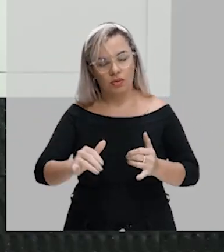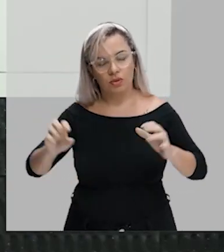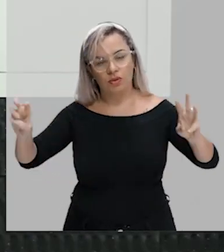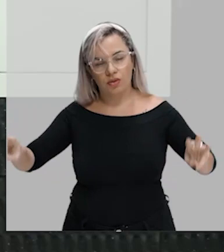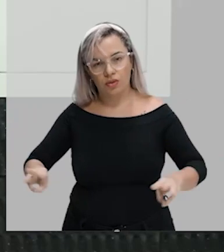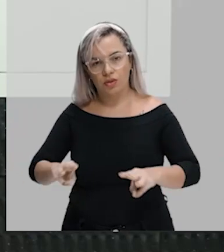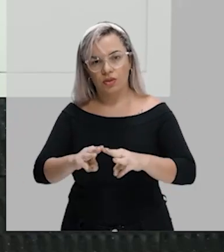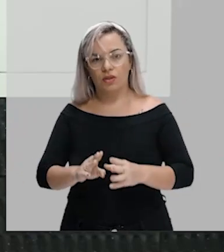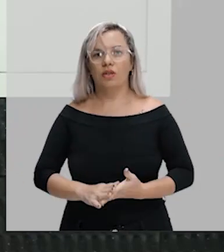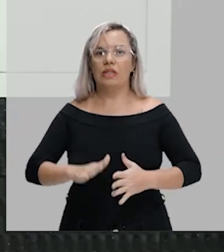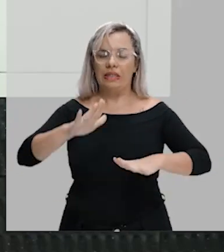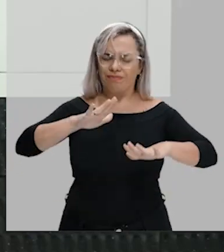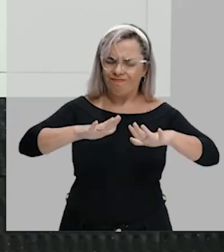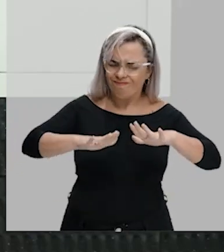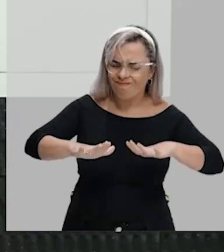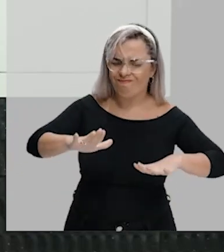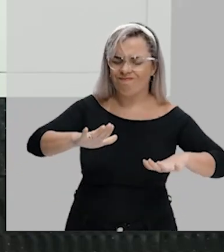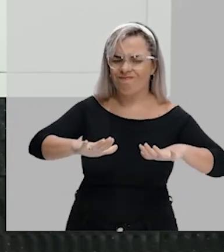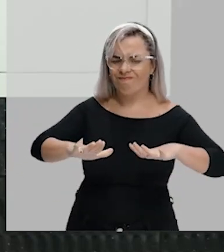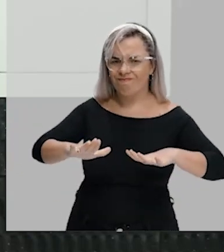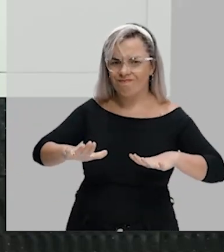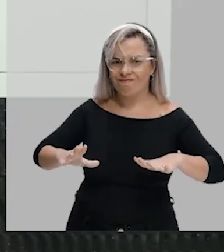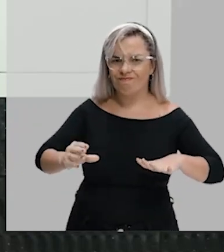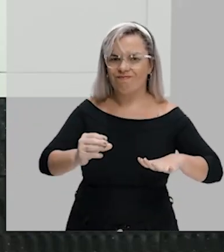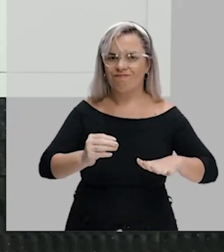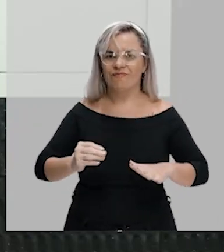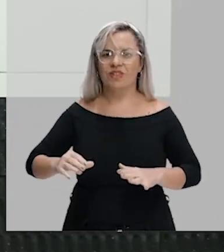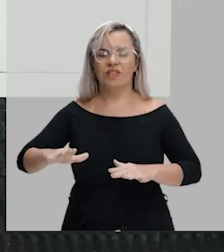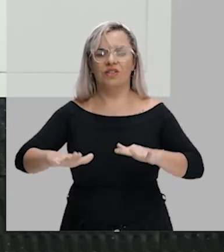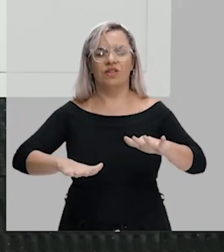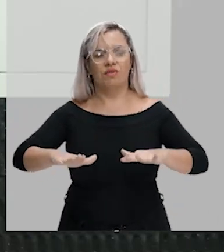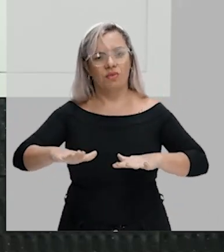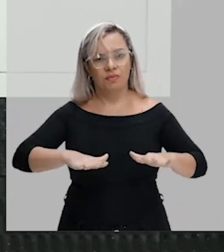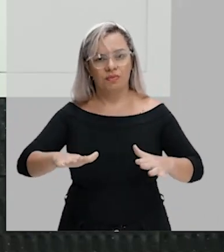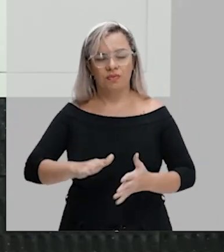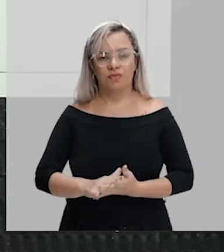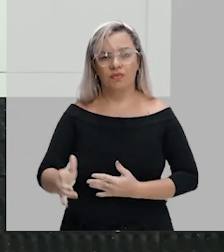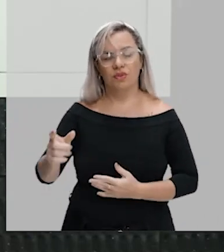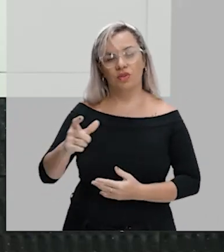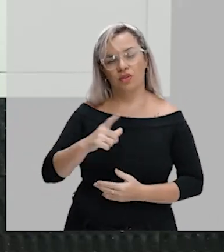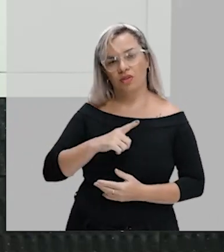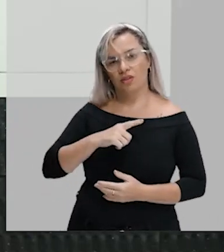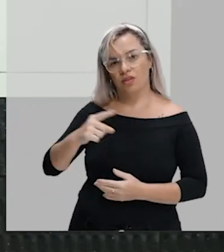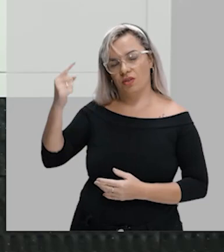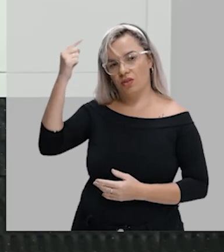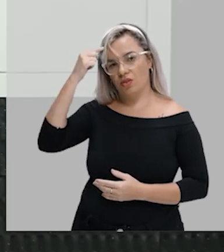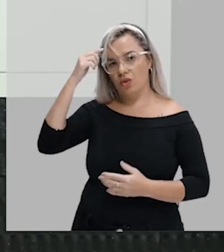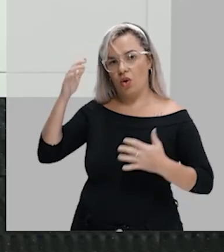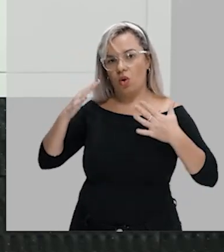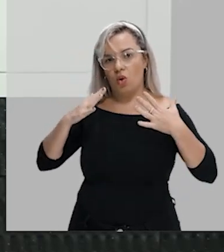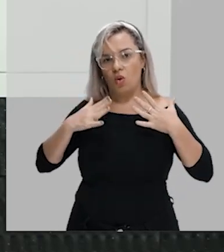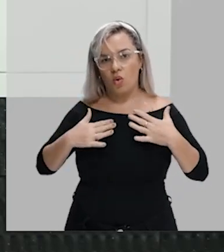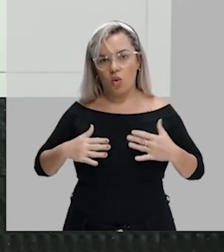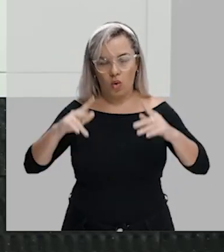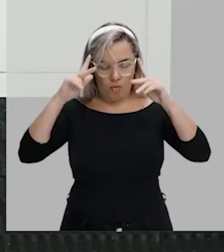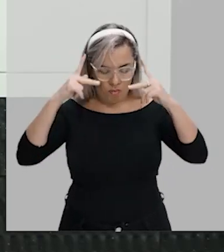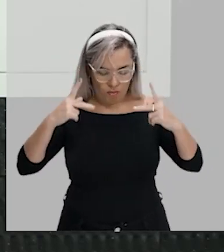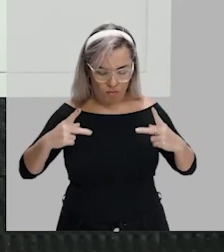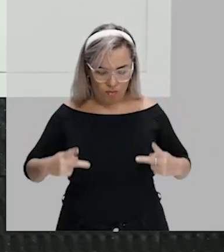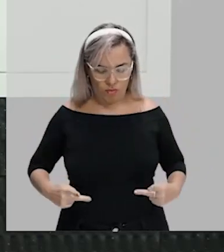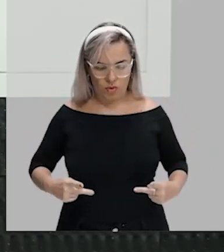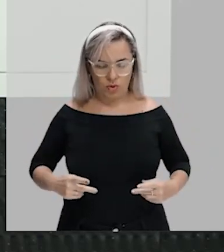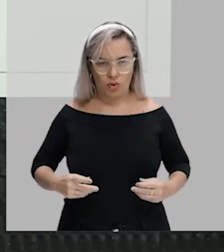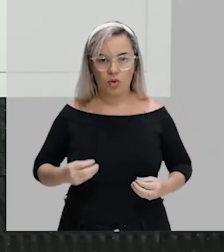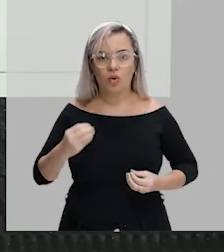dependemos bastante dessas ondas. Só para ter ideia, o nosso corpo humano ele funciona